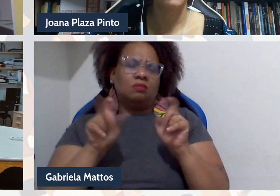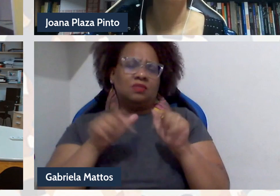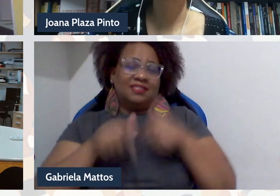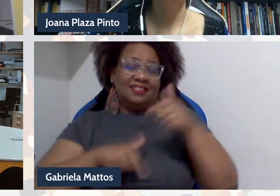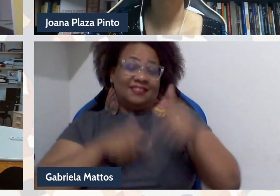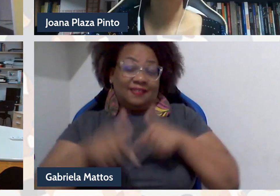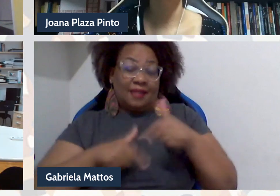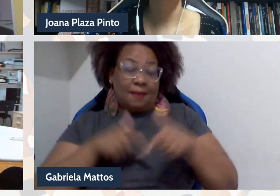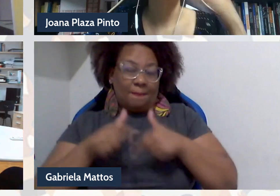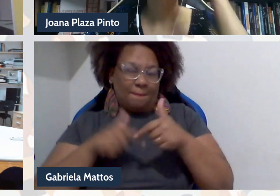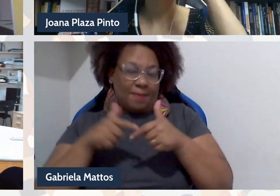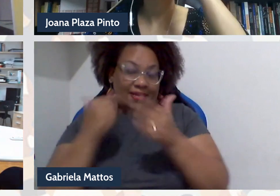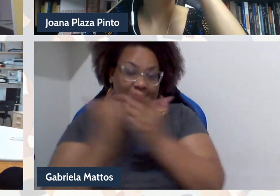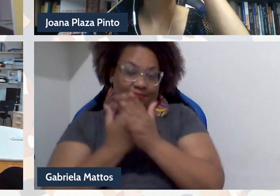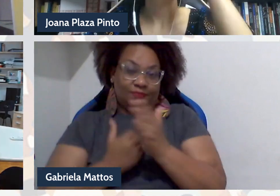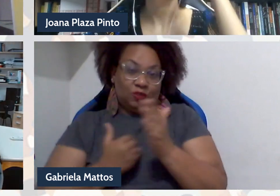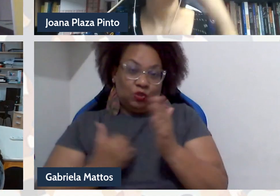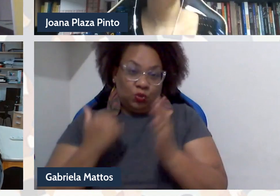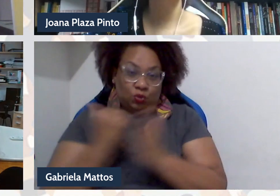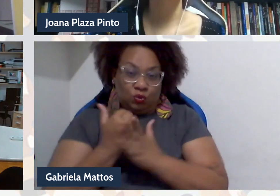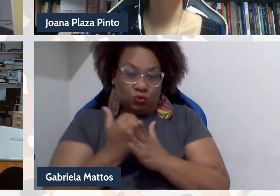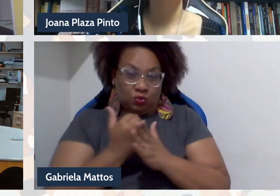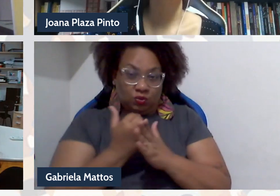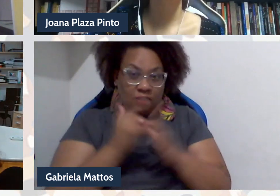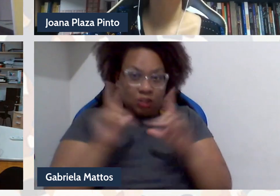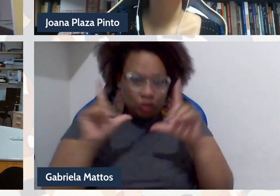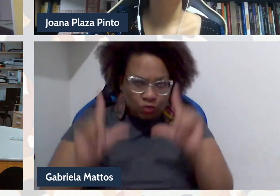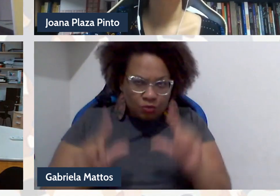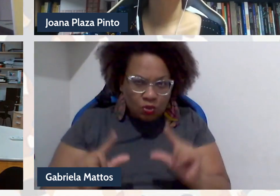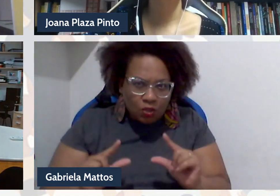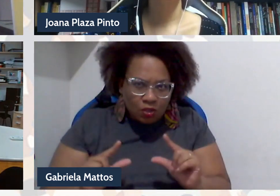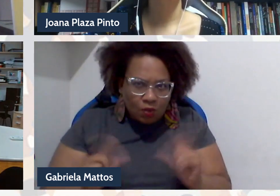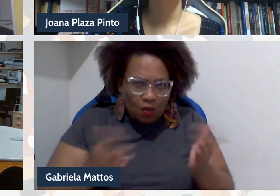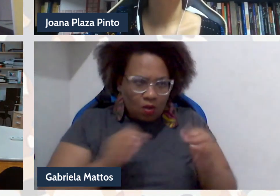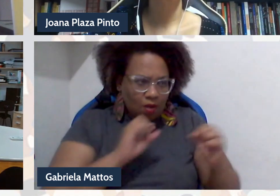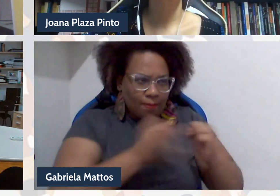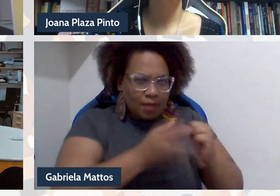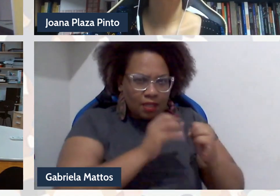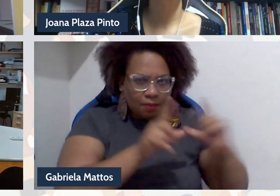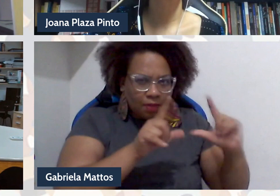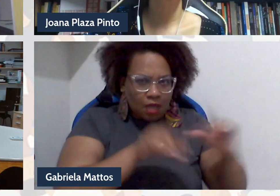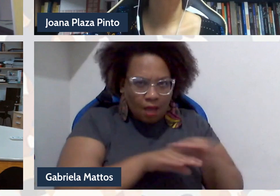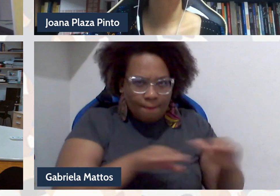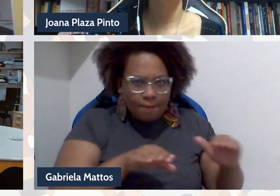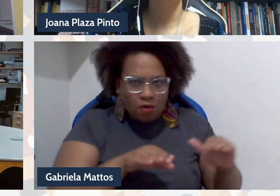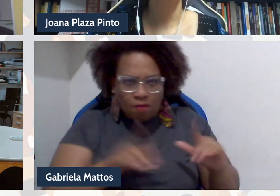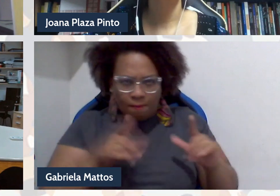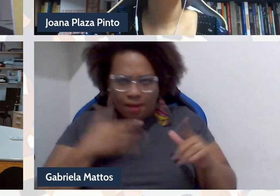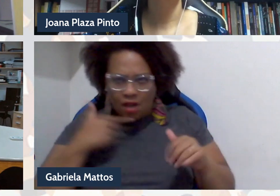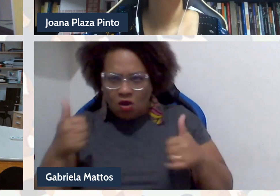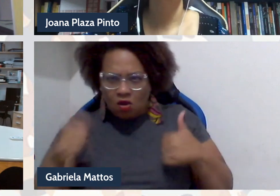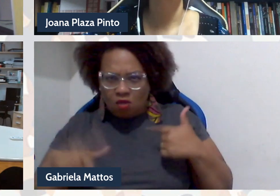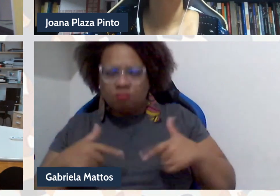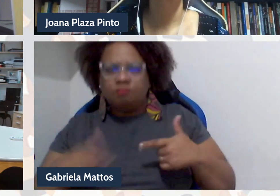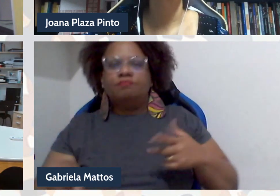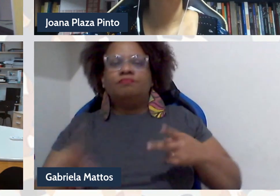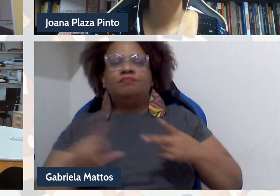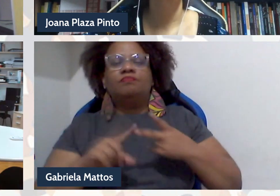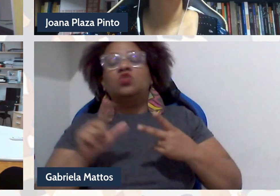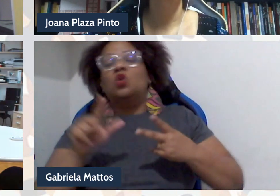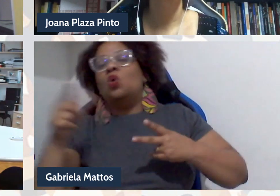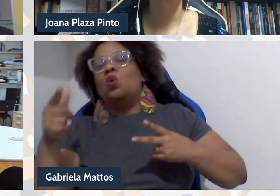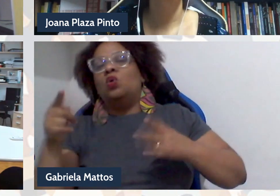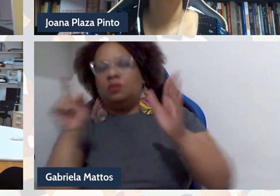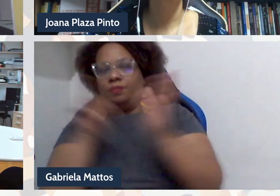trabalho. Passou com a pandemia? Então, essa é uma questão. A outra pergunta foi da Clarissa França.